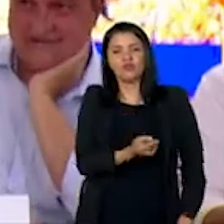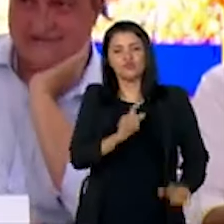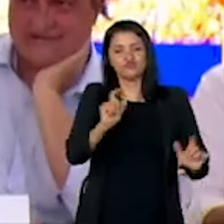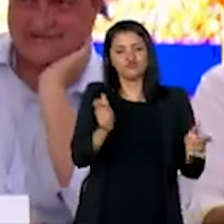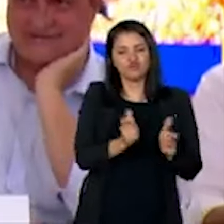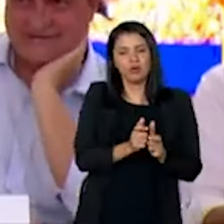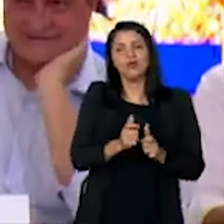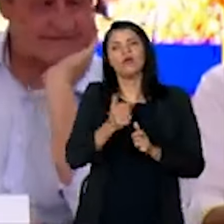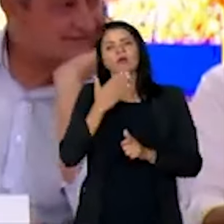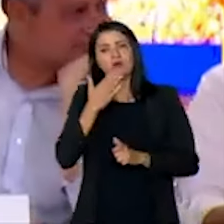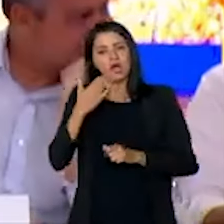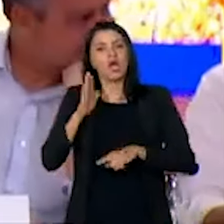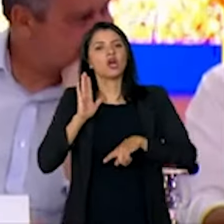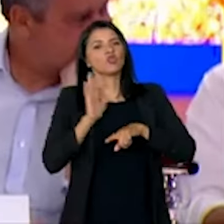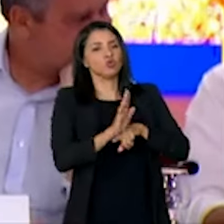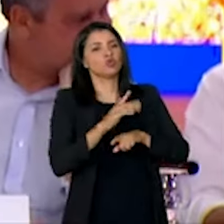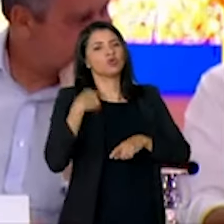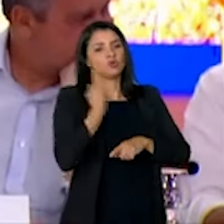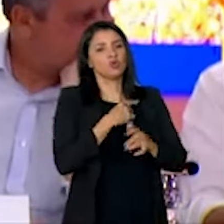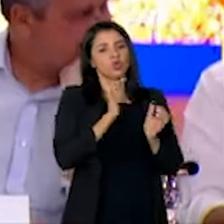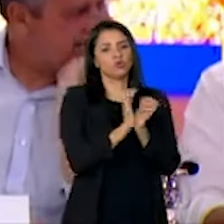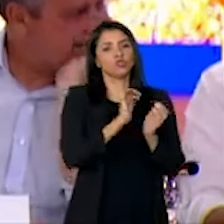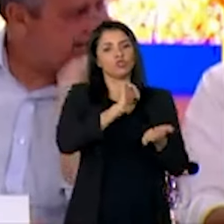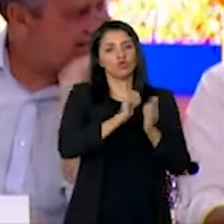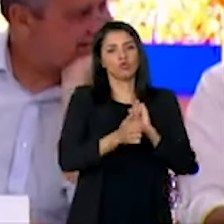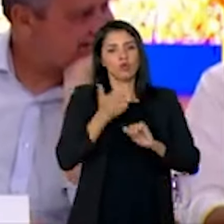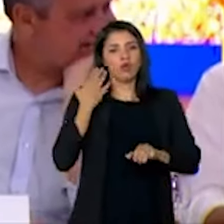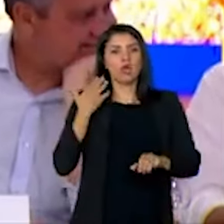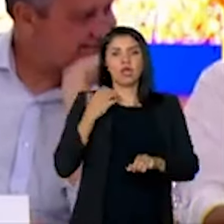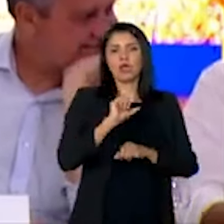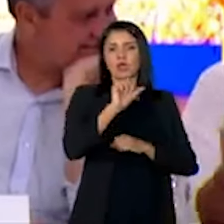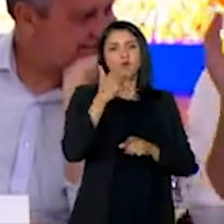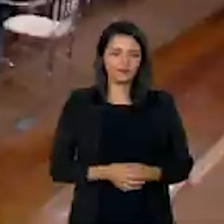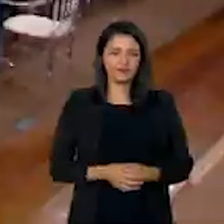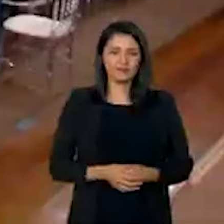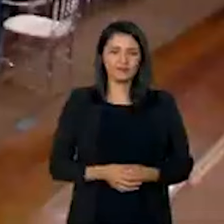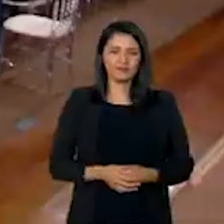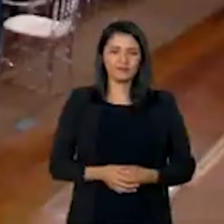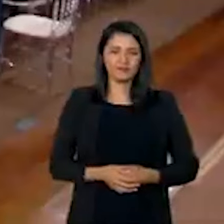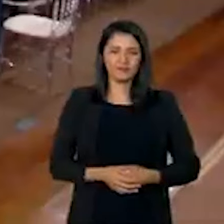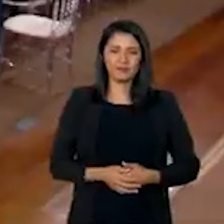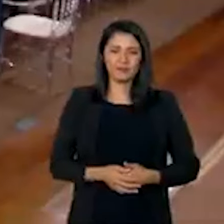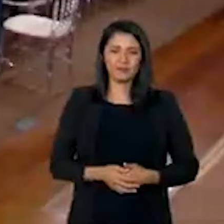favor, ajude o nosso time a ser campeão, porque nós vamos ficar devendo.